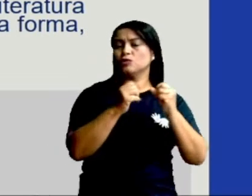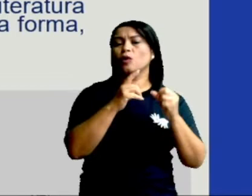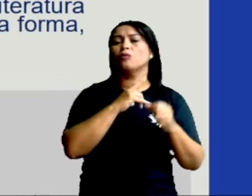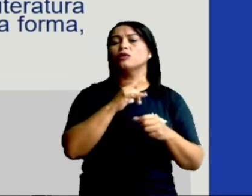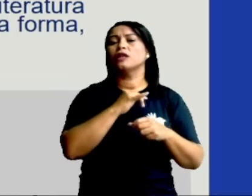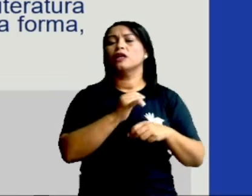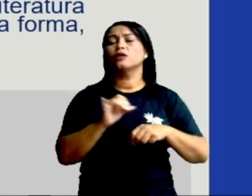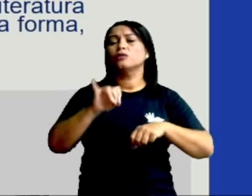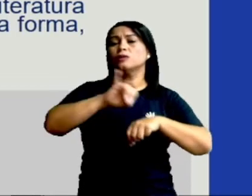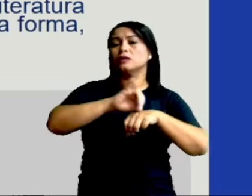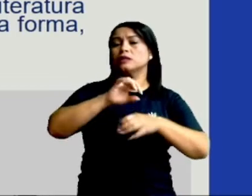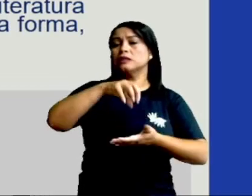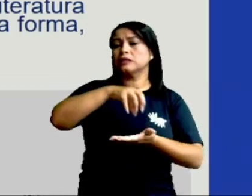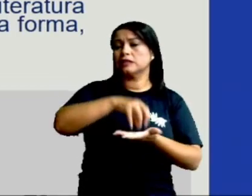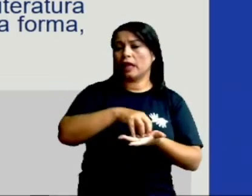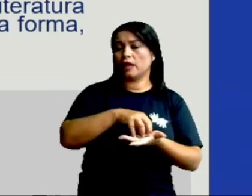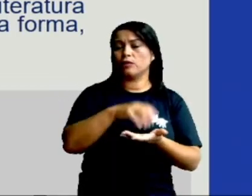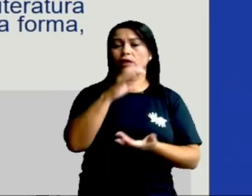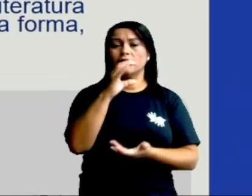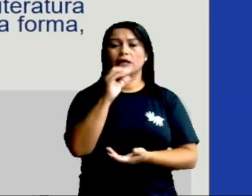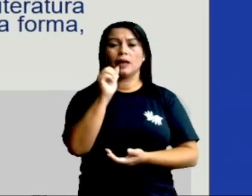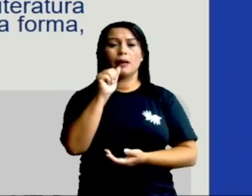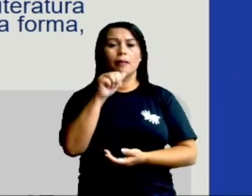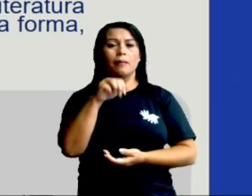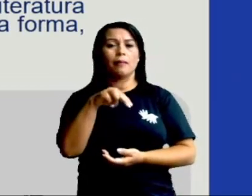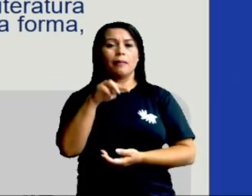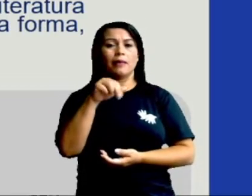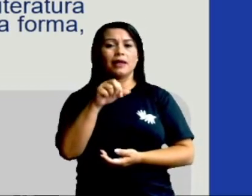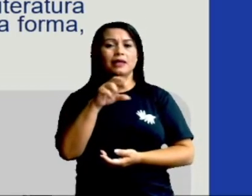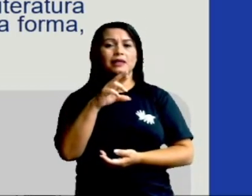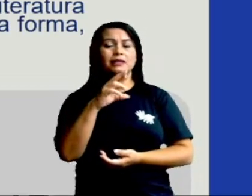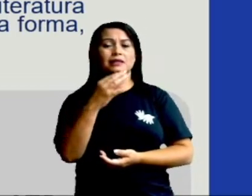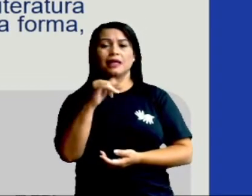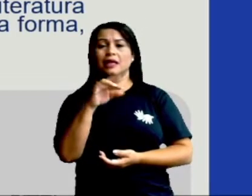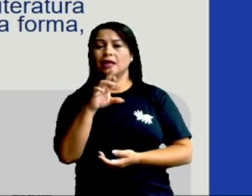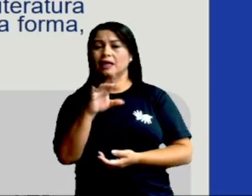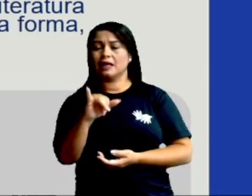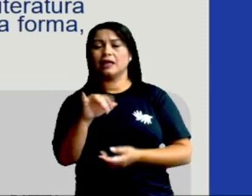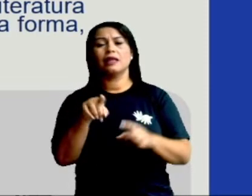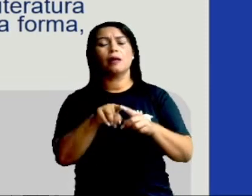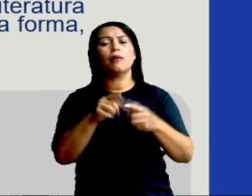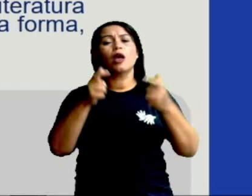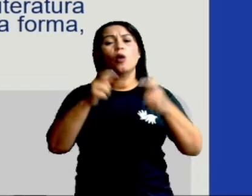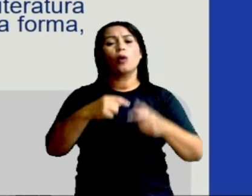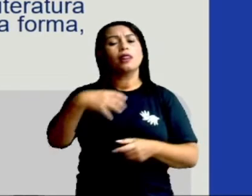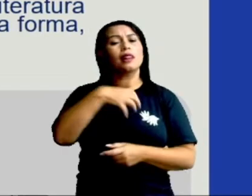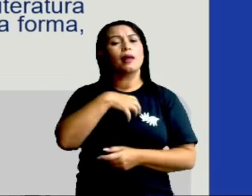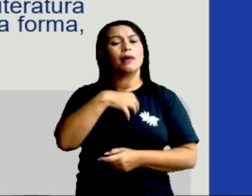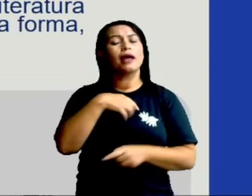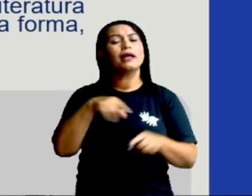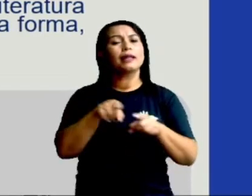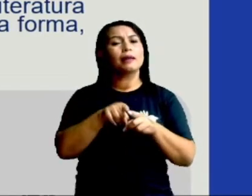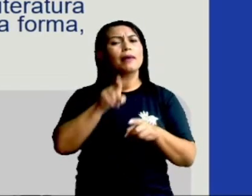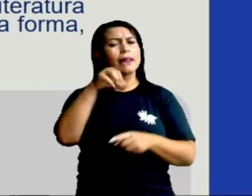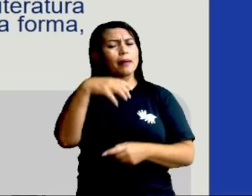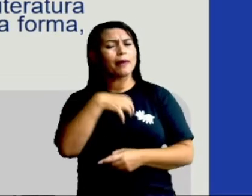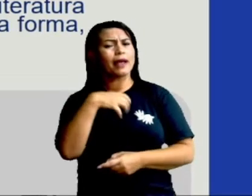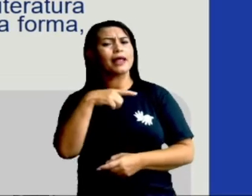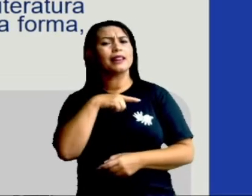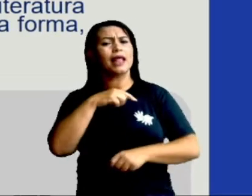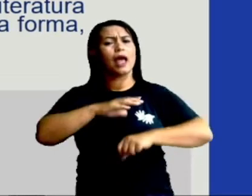polo industrial de Camaçari tá no litoral baiano destaca-se também a produção de cacau na